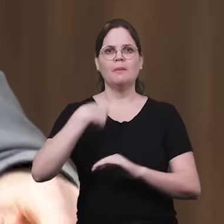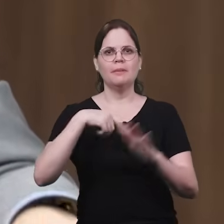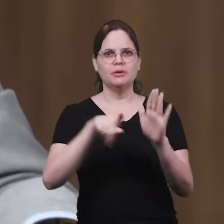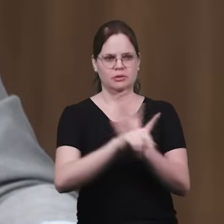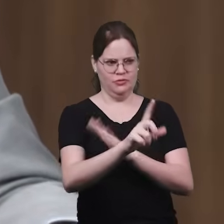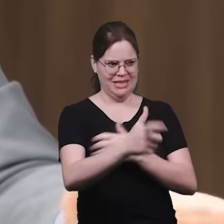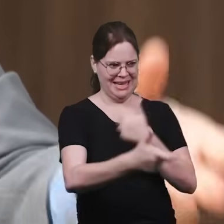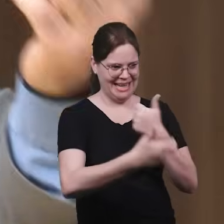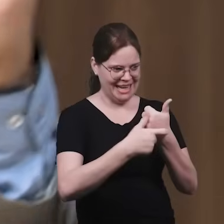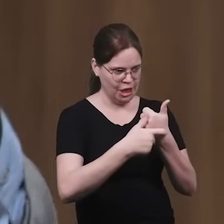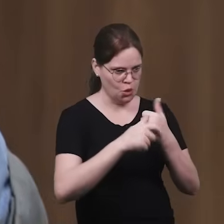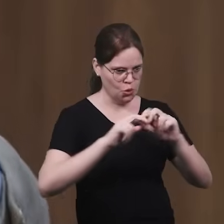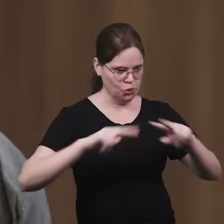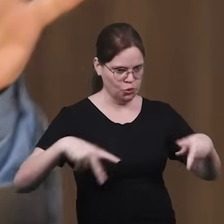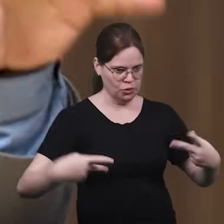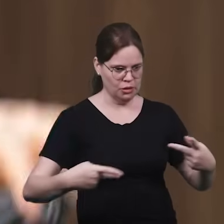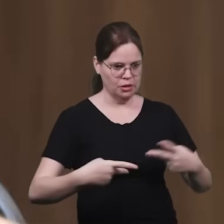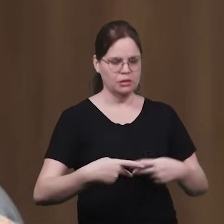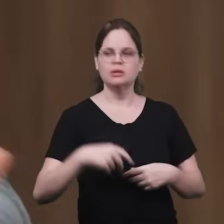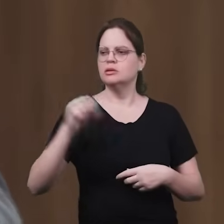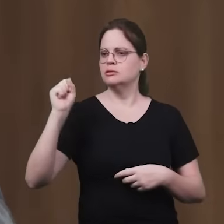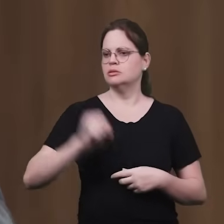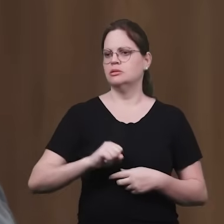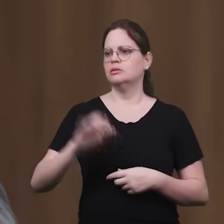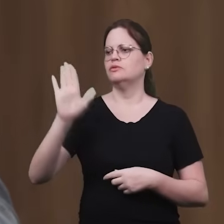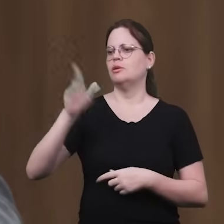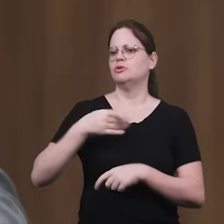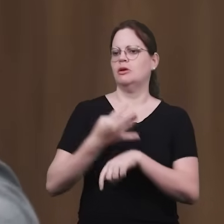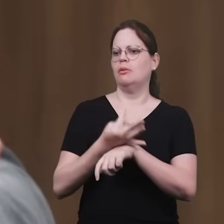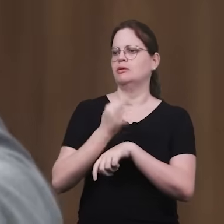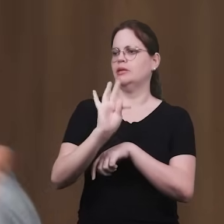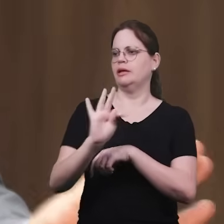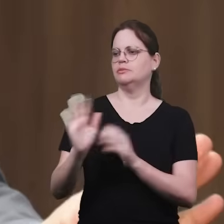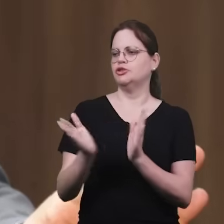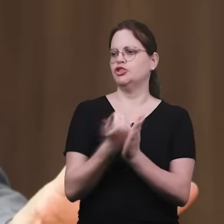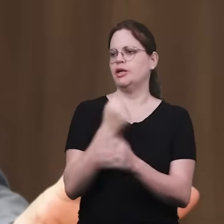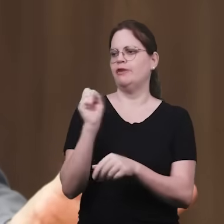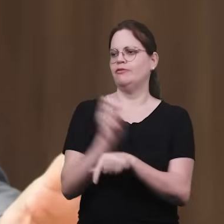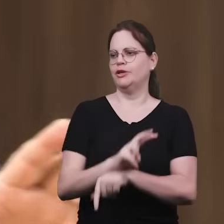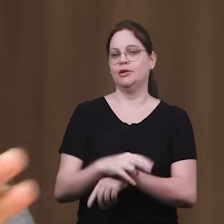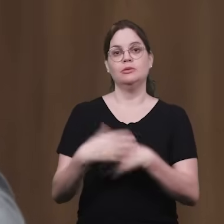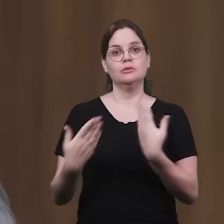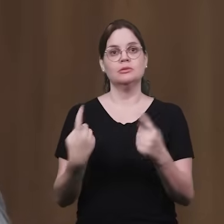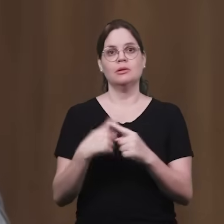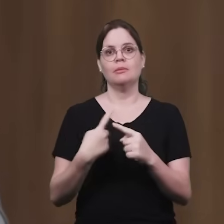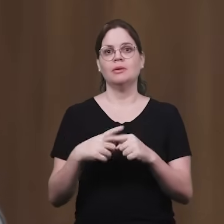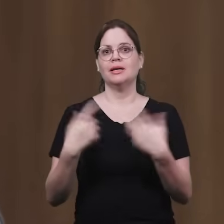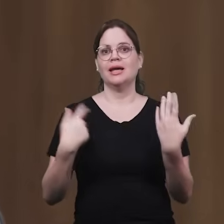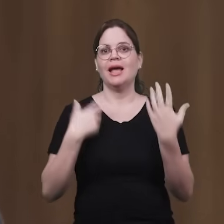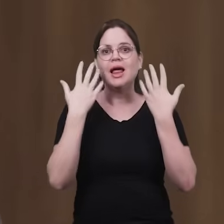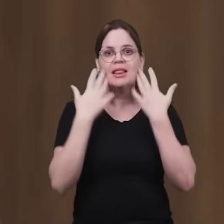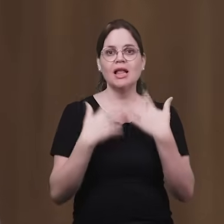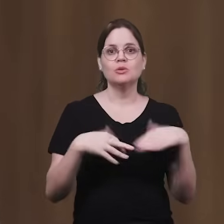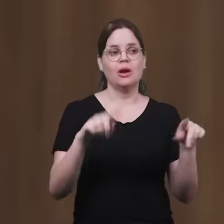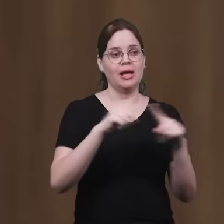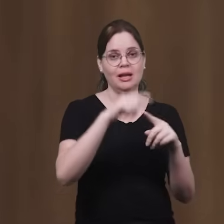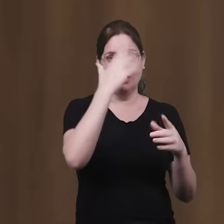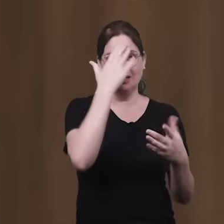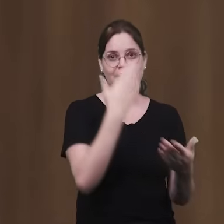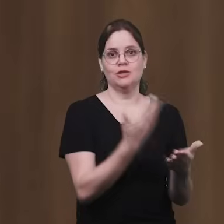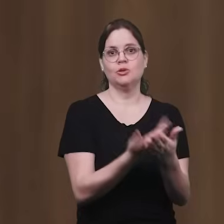no link? Ele disse, cliquei. Então vamos chamar um técnico para tirar o vírus do computador, porque isso não existe. Então isso é um natural